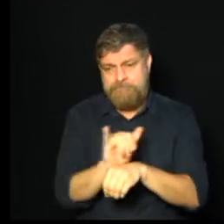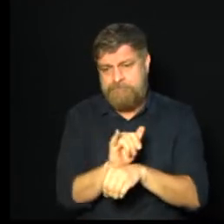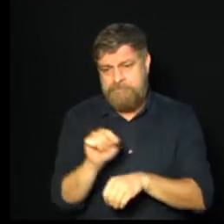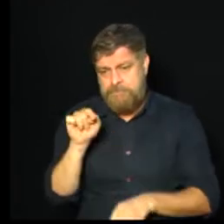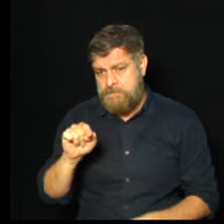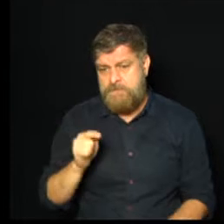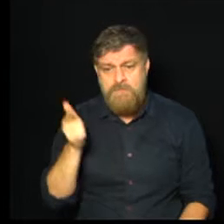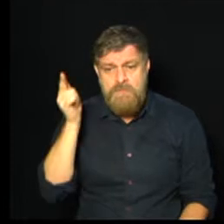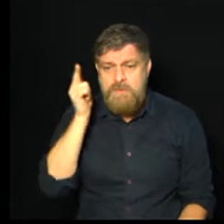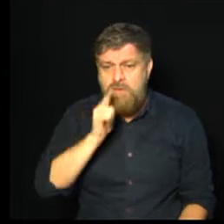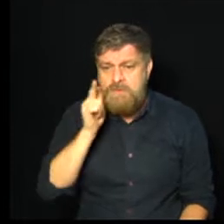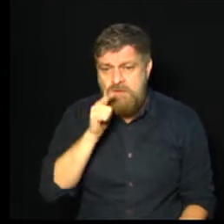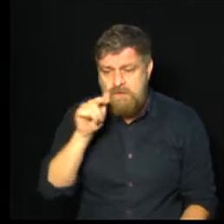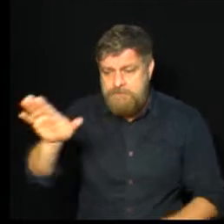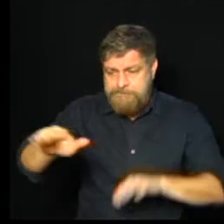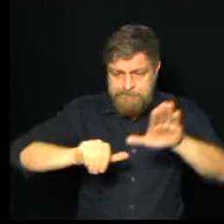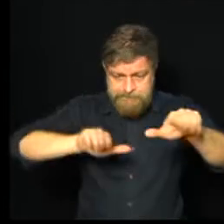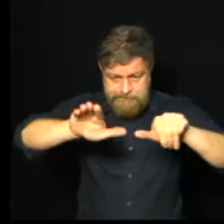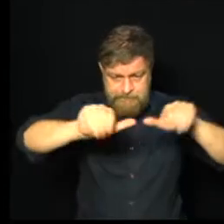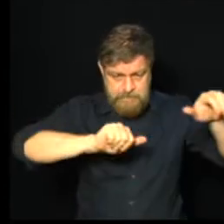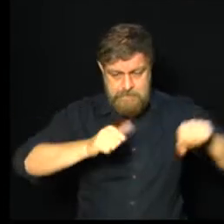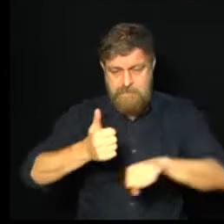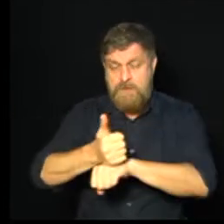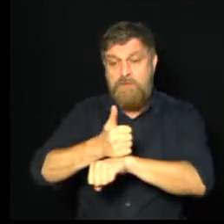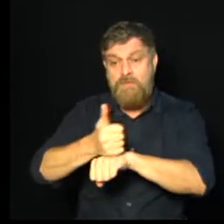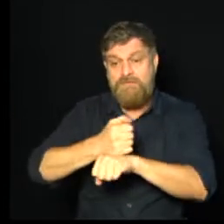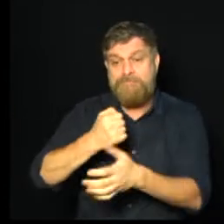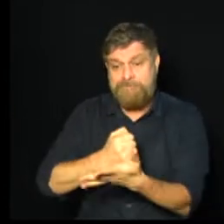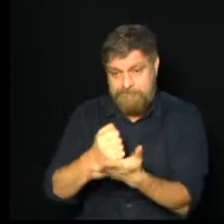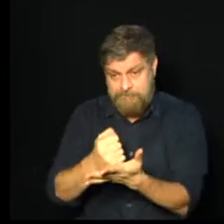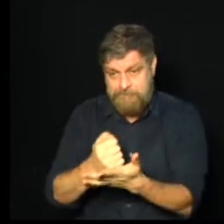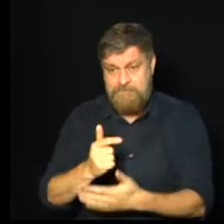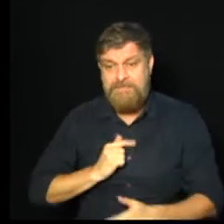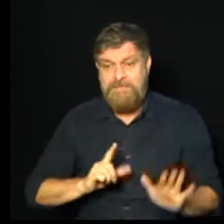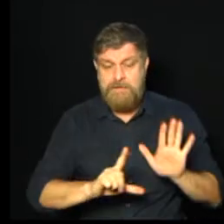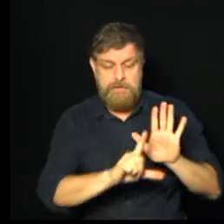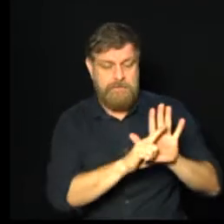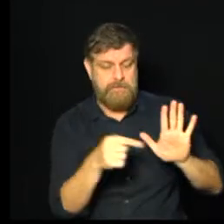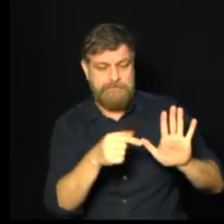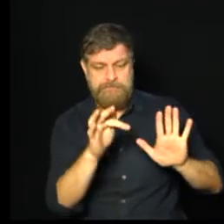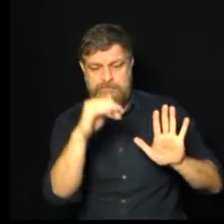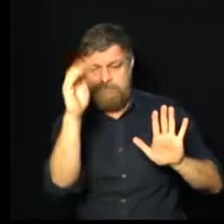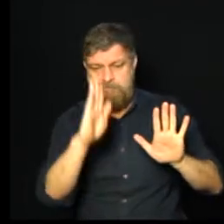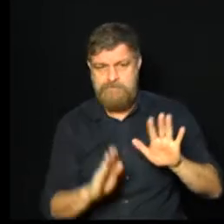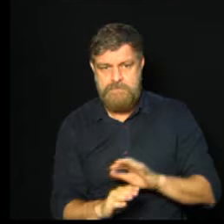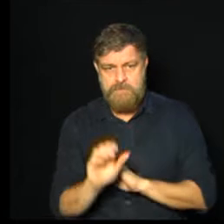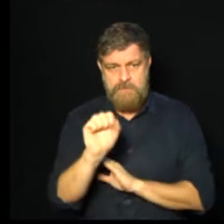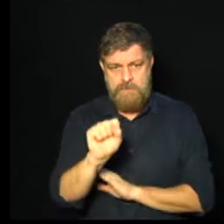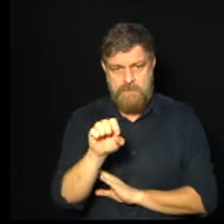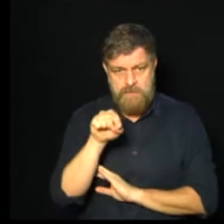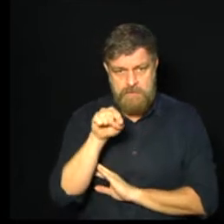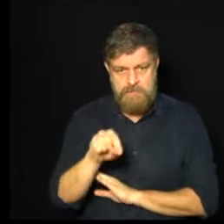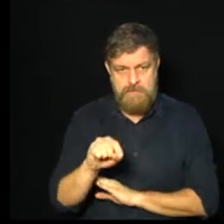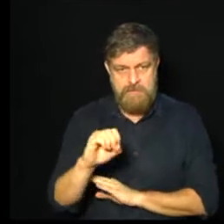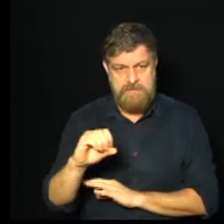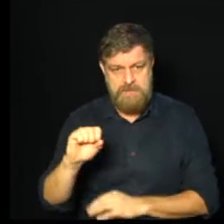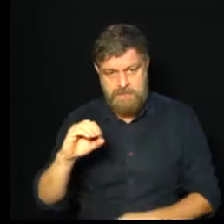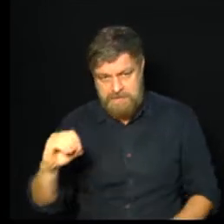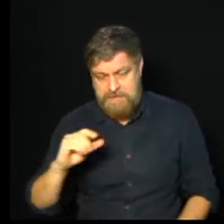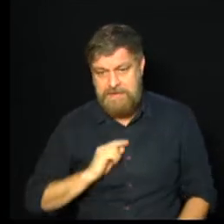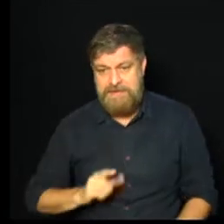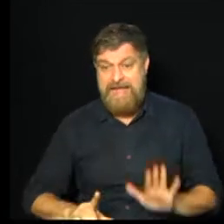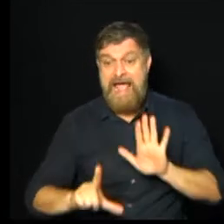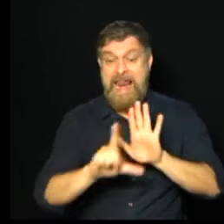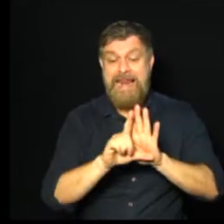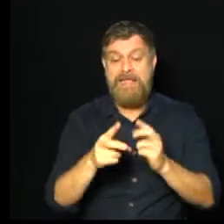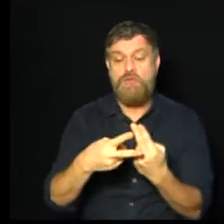tipo de chamamento público? Nós temos a lei federal 8.080 de 90, a Lei Orgânica do